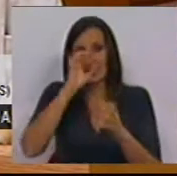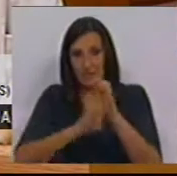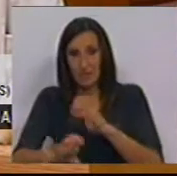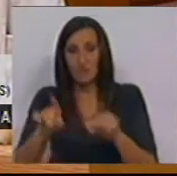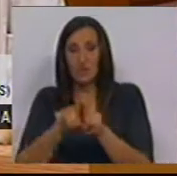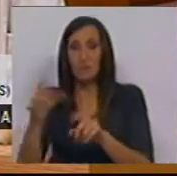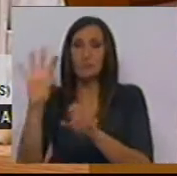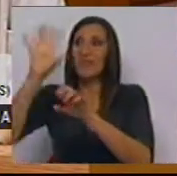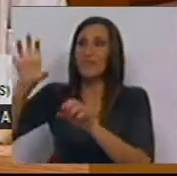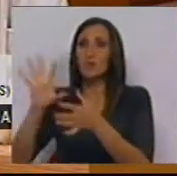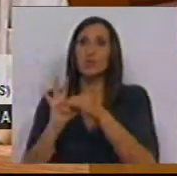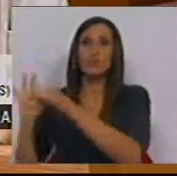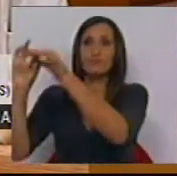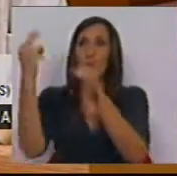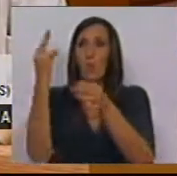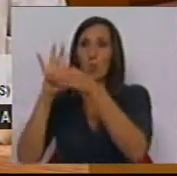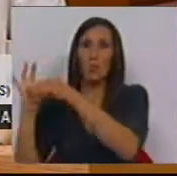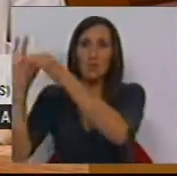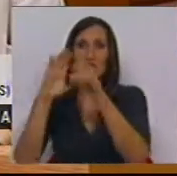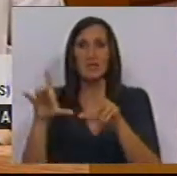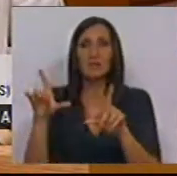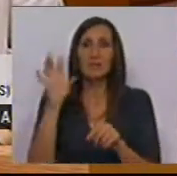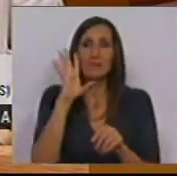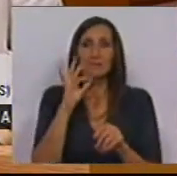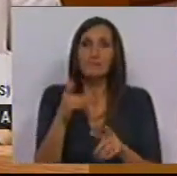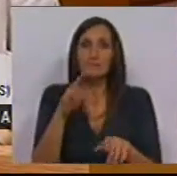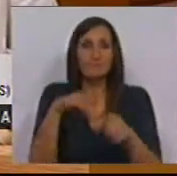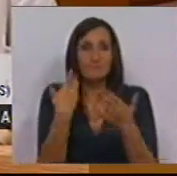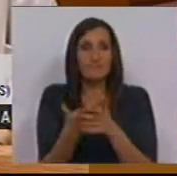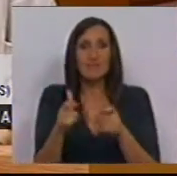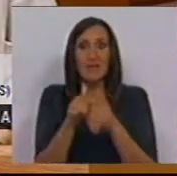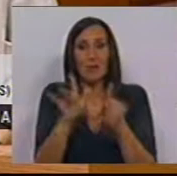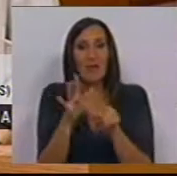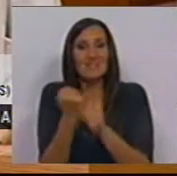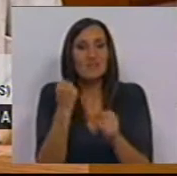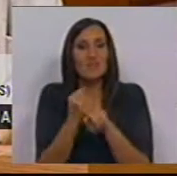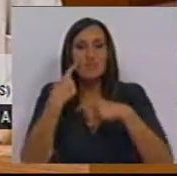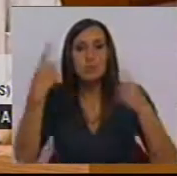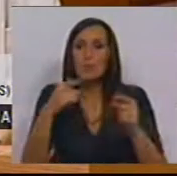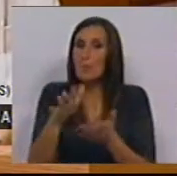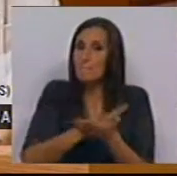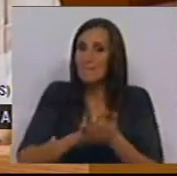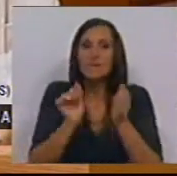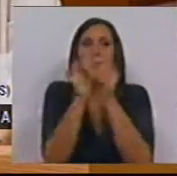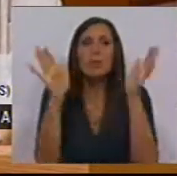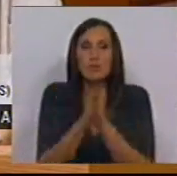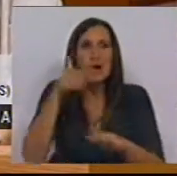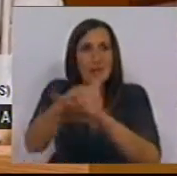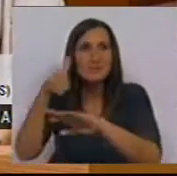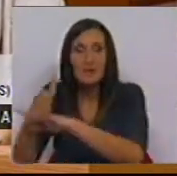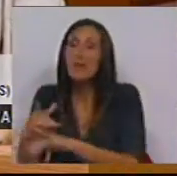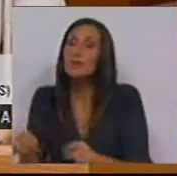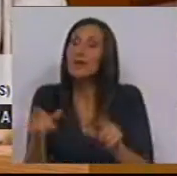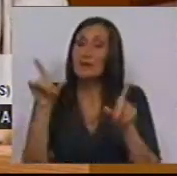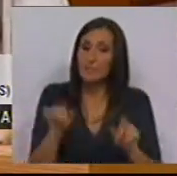pelas Nações Unidas, e a promover o suprimento de água e saneamento como serviços públicos essenciais para todos,